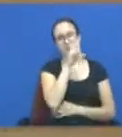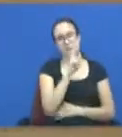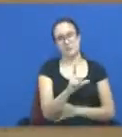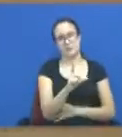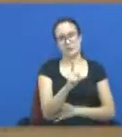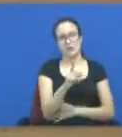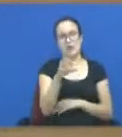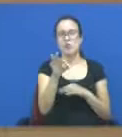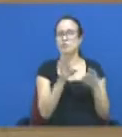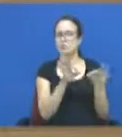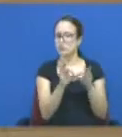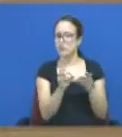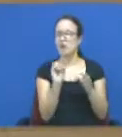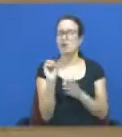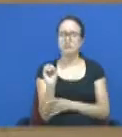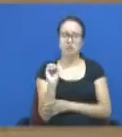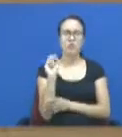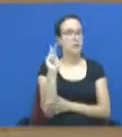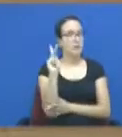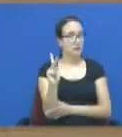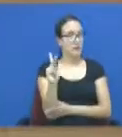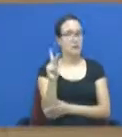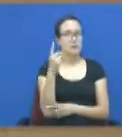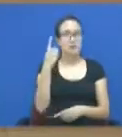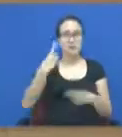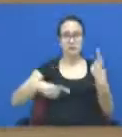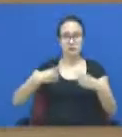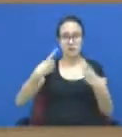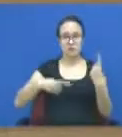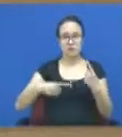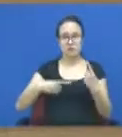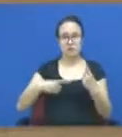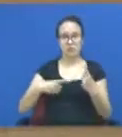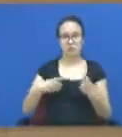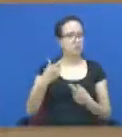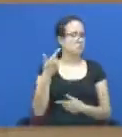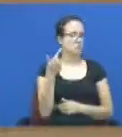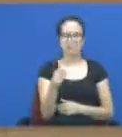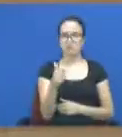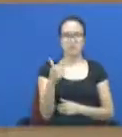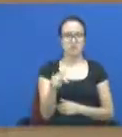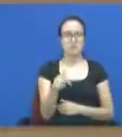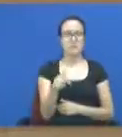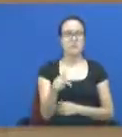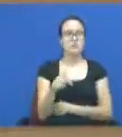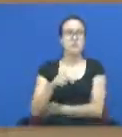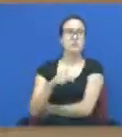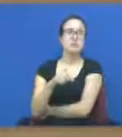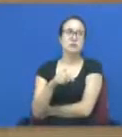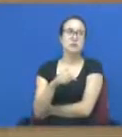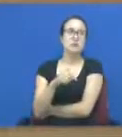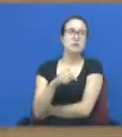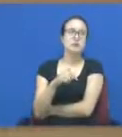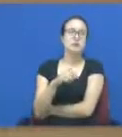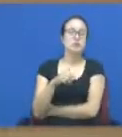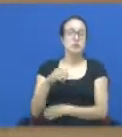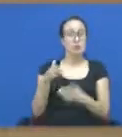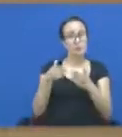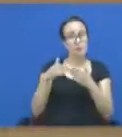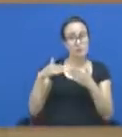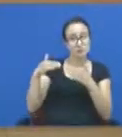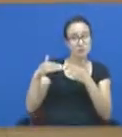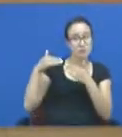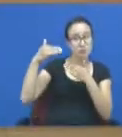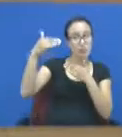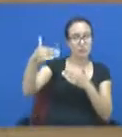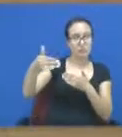ordem para ser apreciado, portanto, está em discussão. Não havendo quem queira discutir, o pedido de prorrogação vai à votação